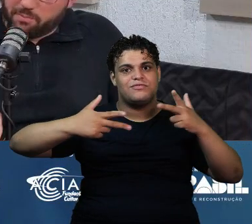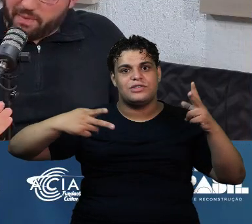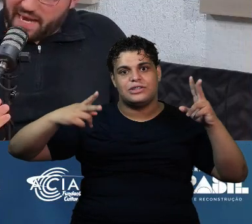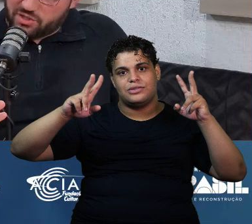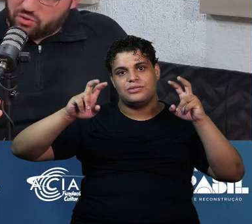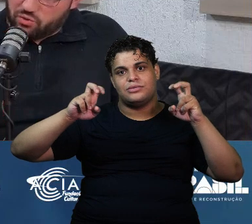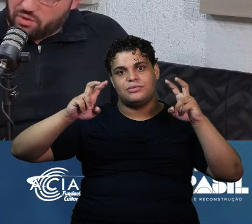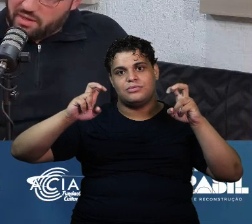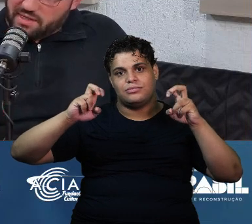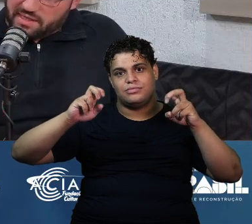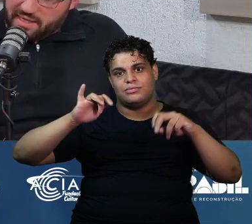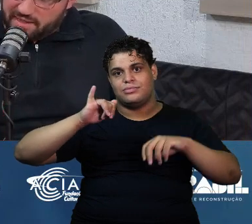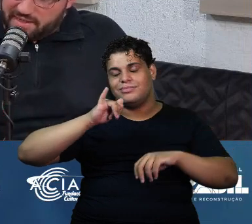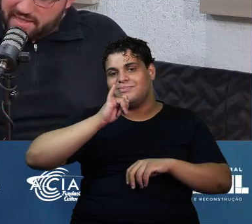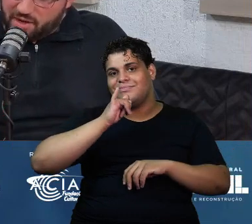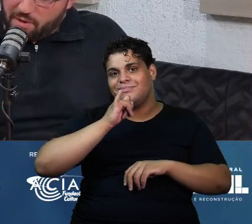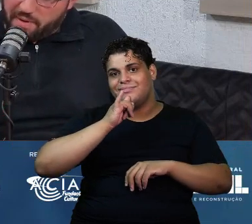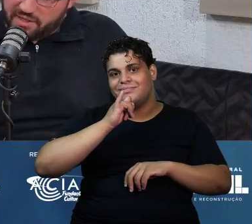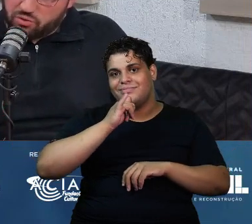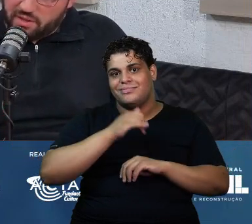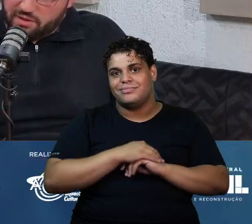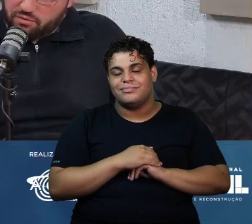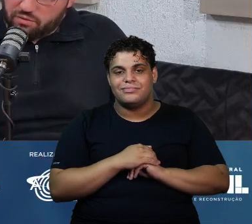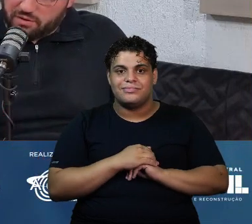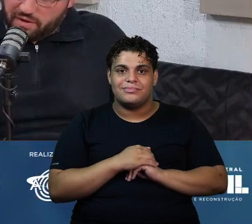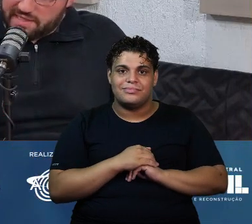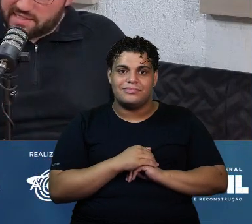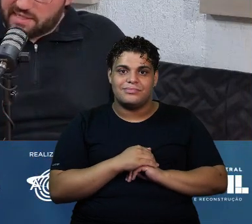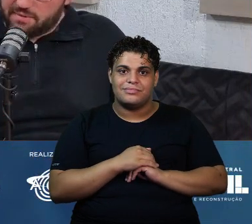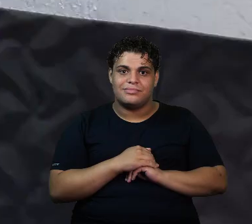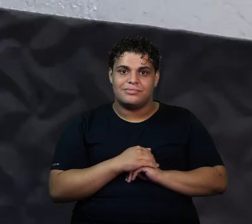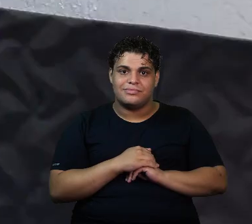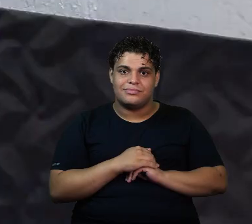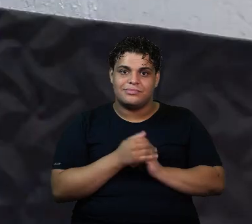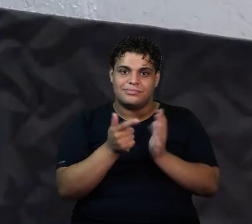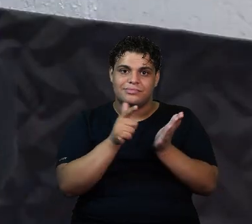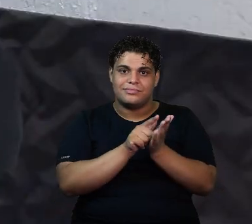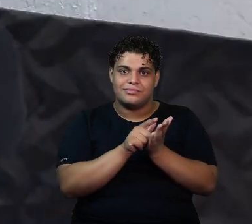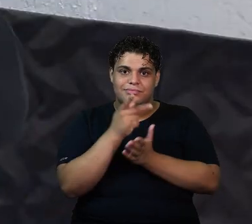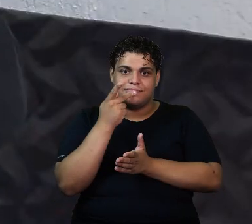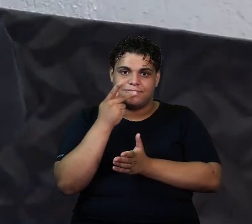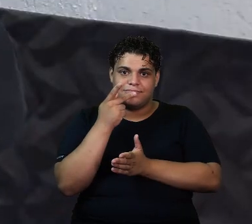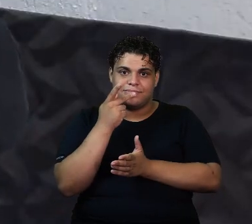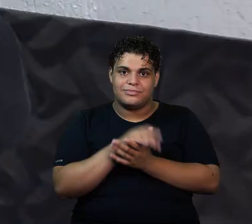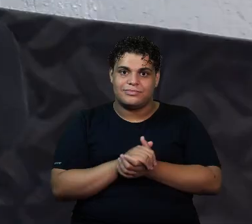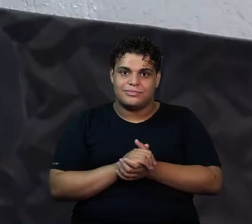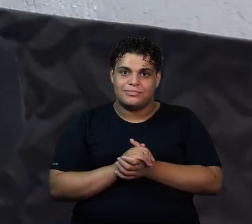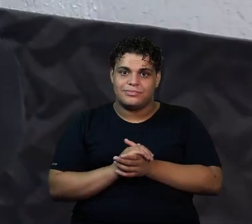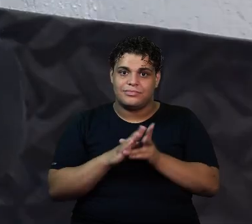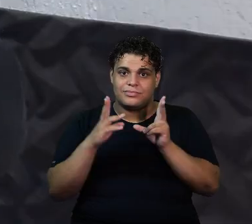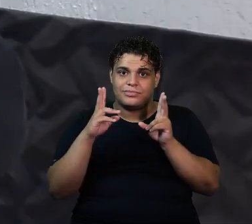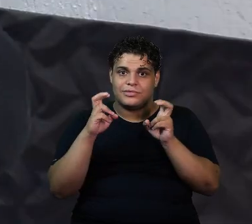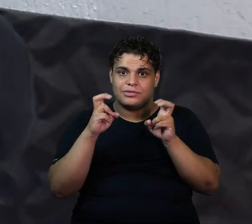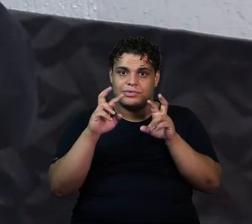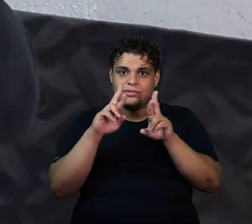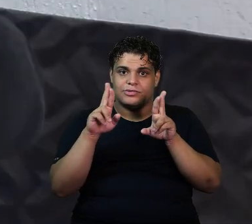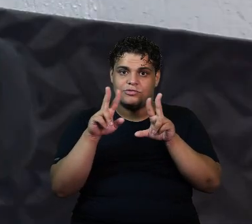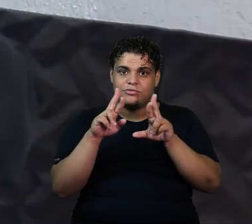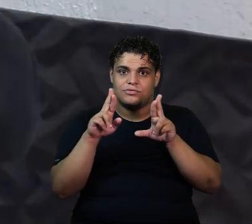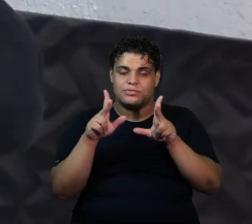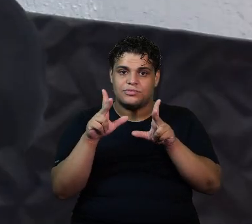um exemplo prático, né? Que tem uma parte do livro que fala exatamente um tema muito diferente do